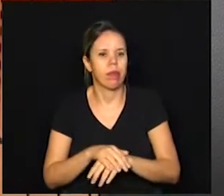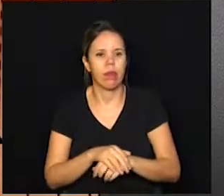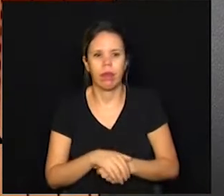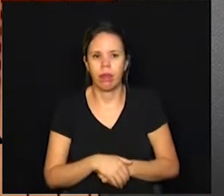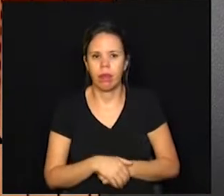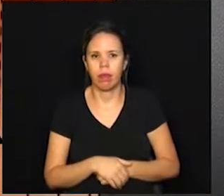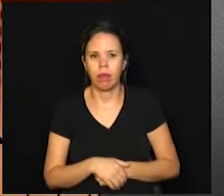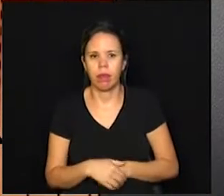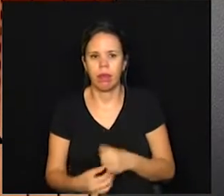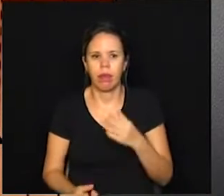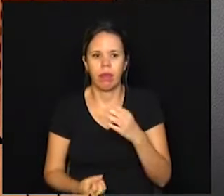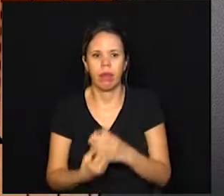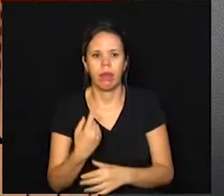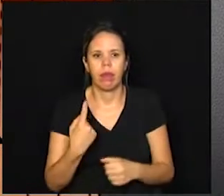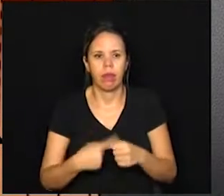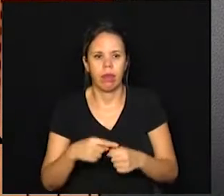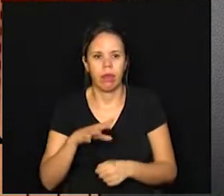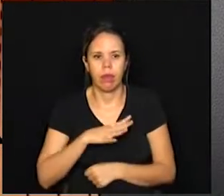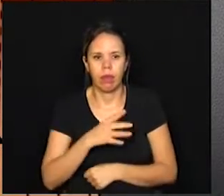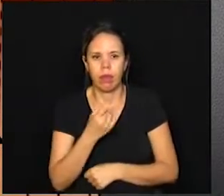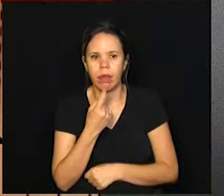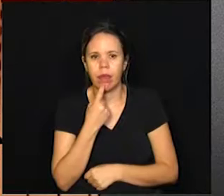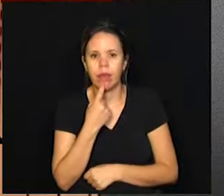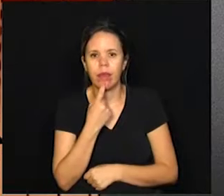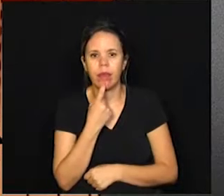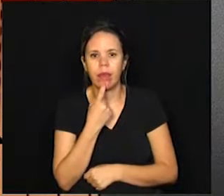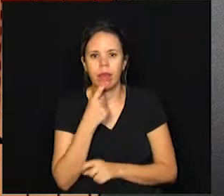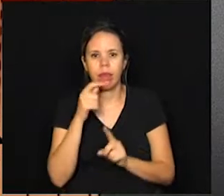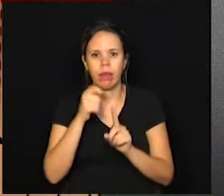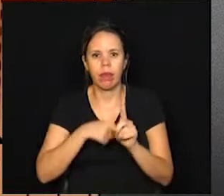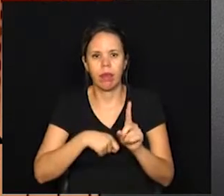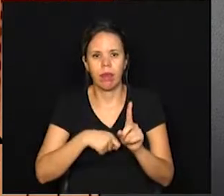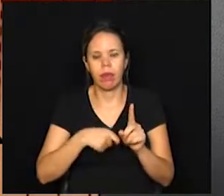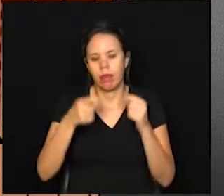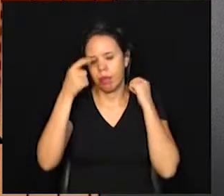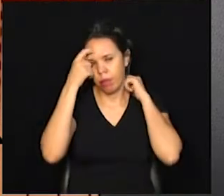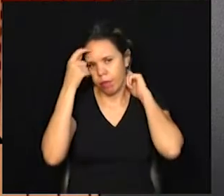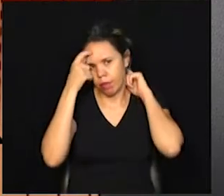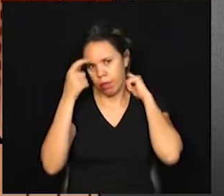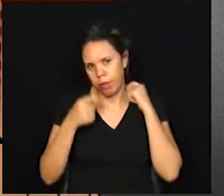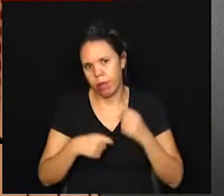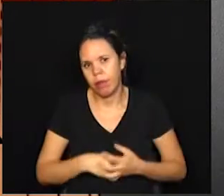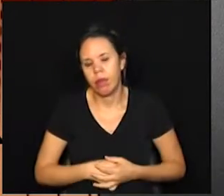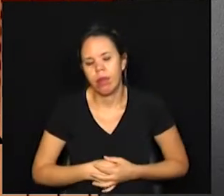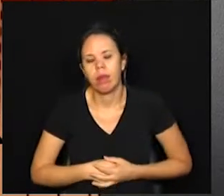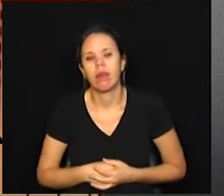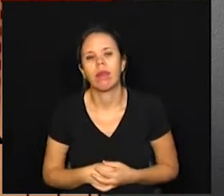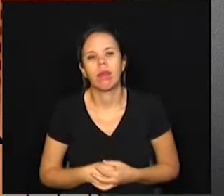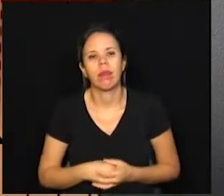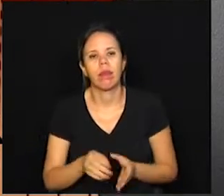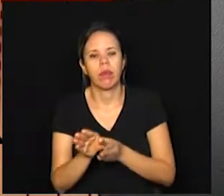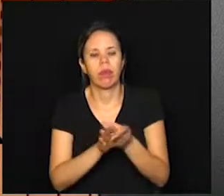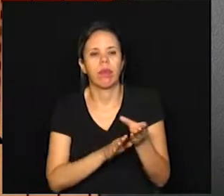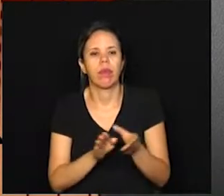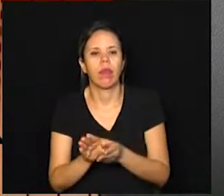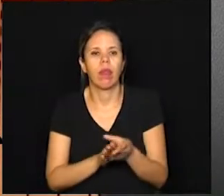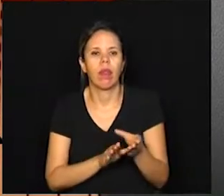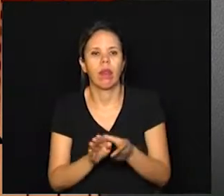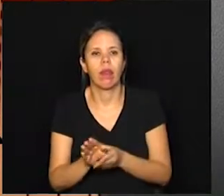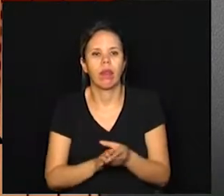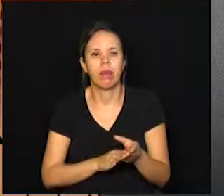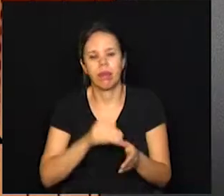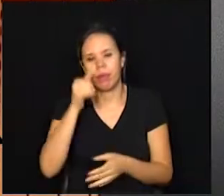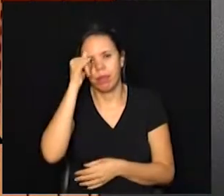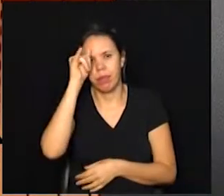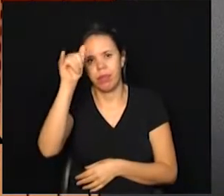que cria no município de Campinas o mês de conscientização, orientação e